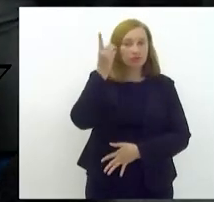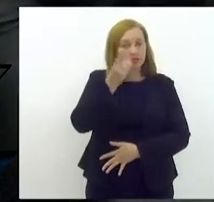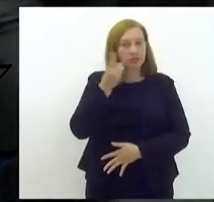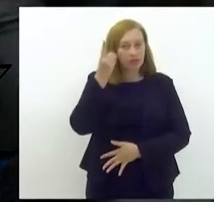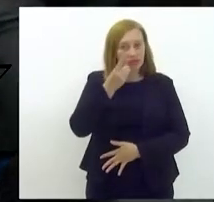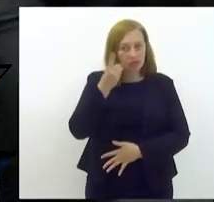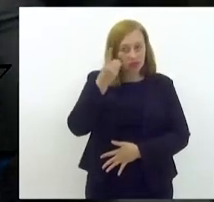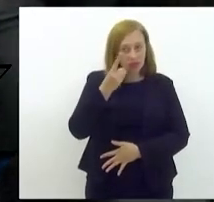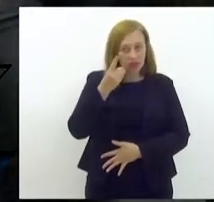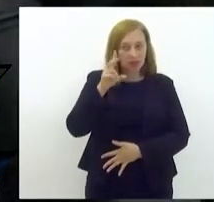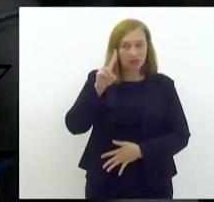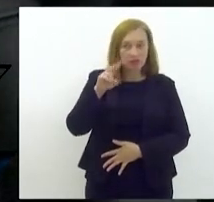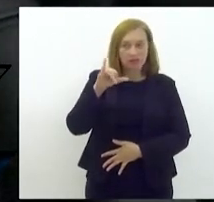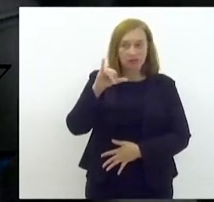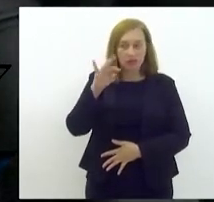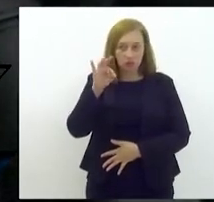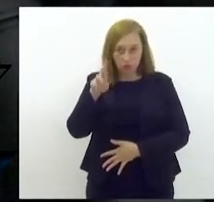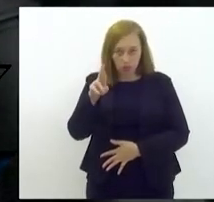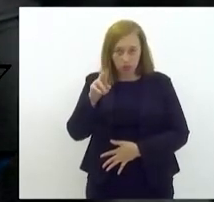Vitor